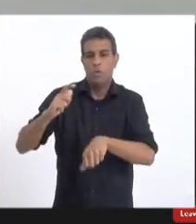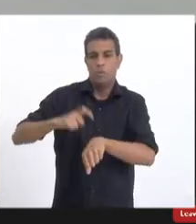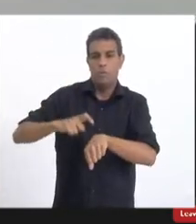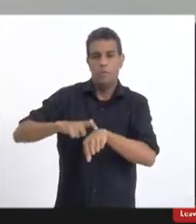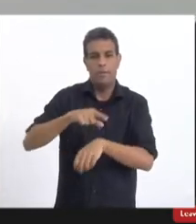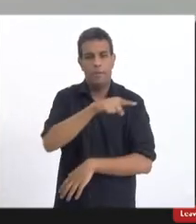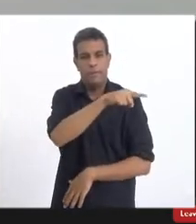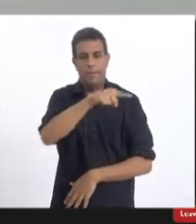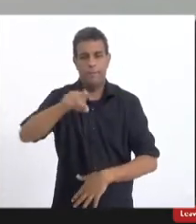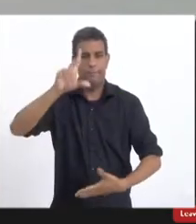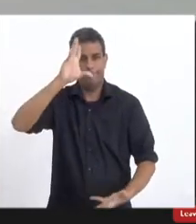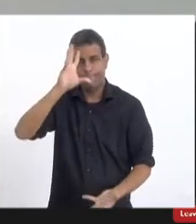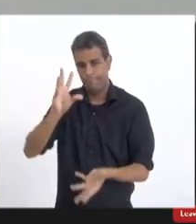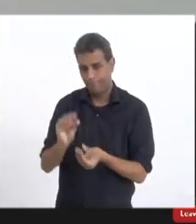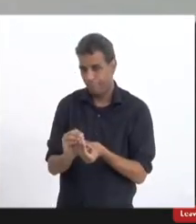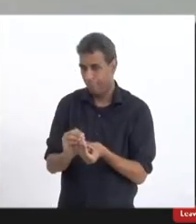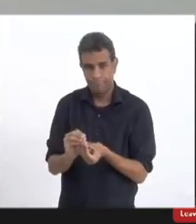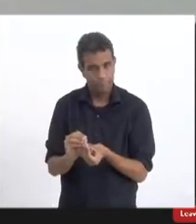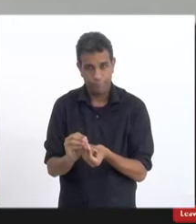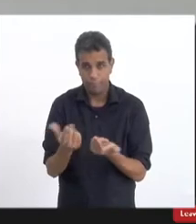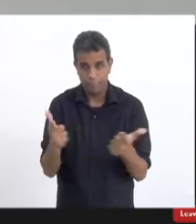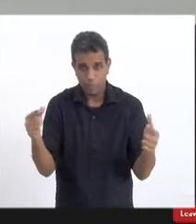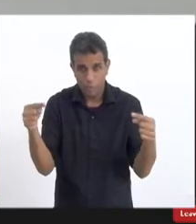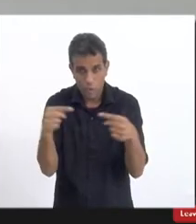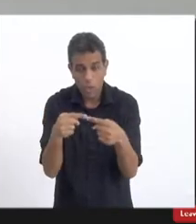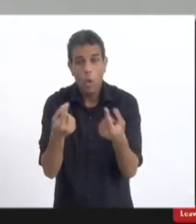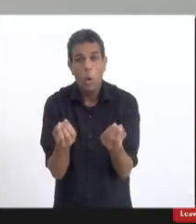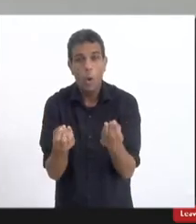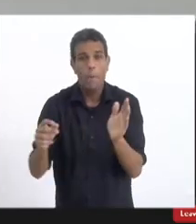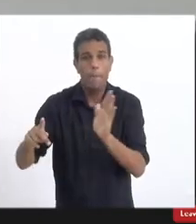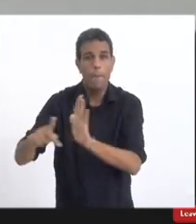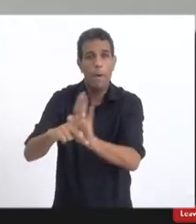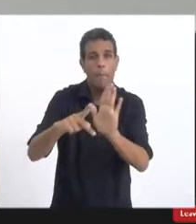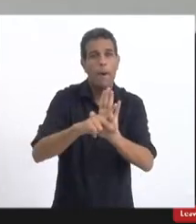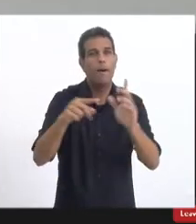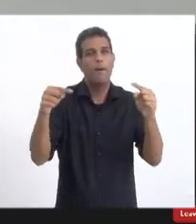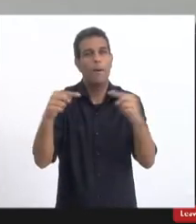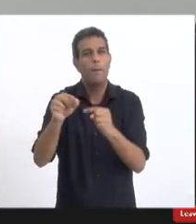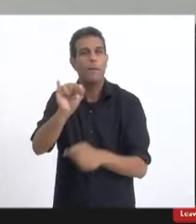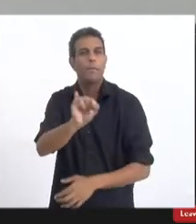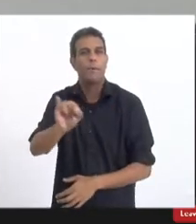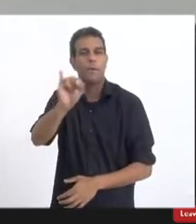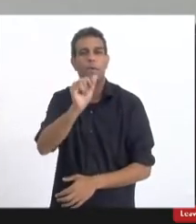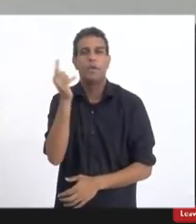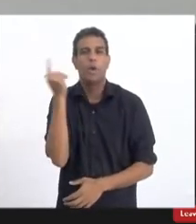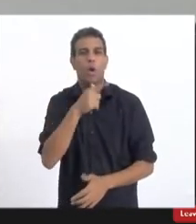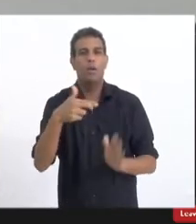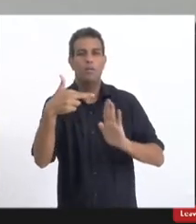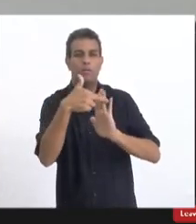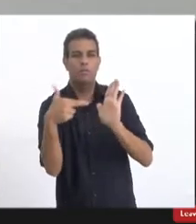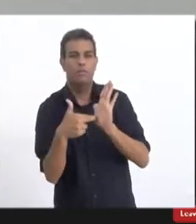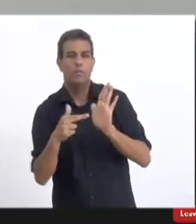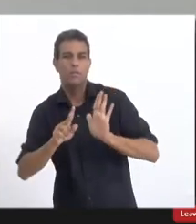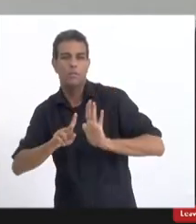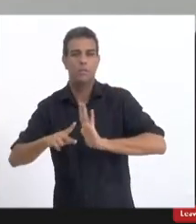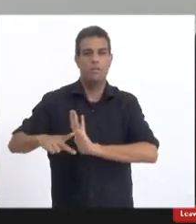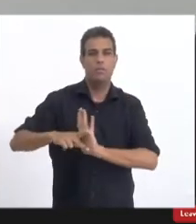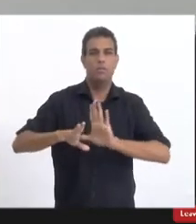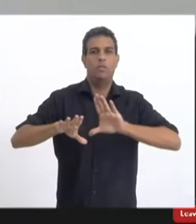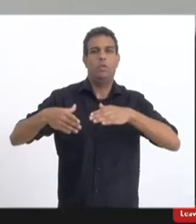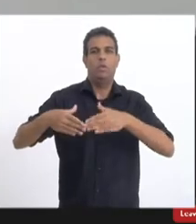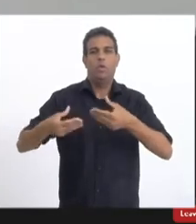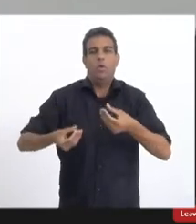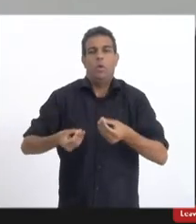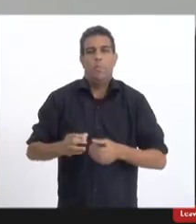município não possui um plano municipal, e a gente entende que é importante regulamentar a atuação do município,